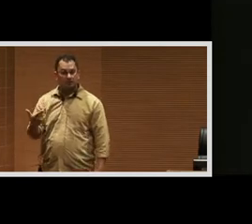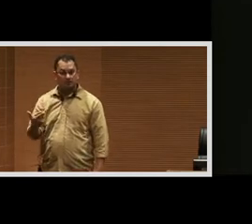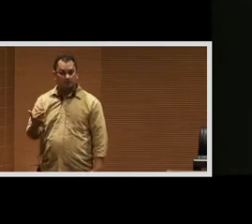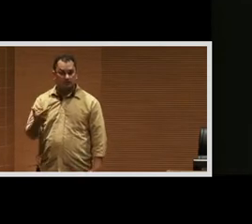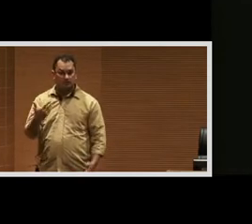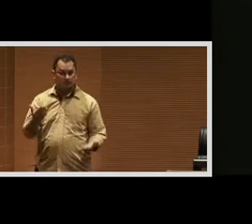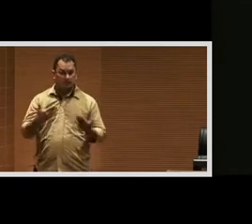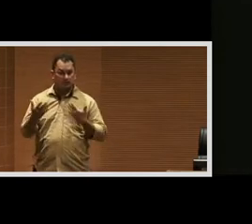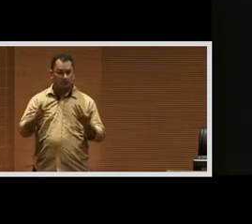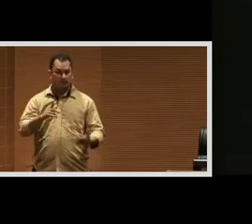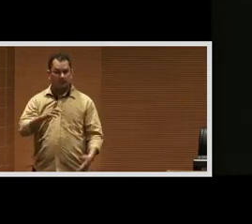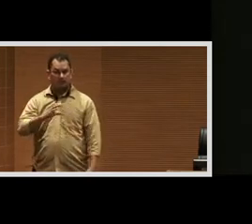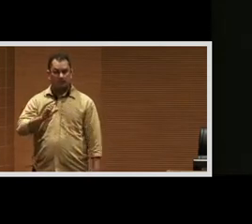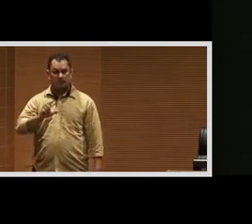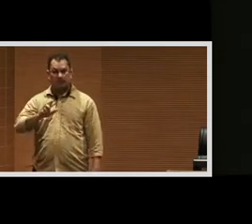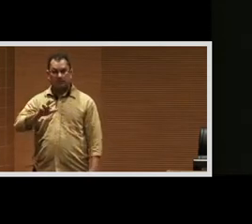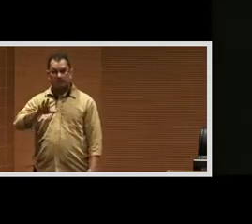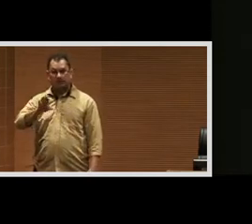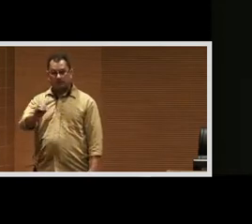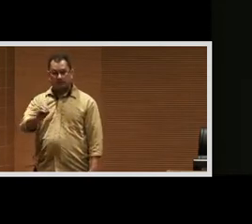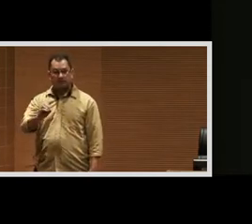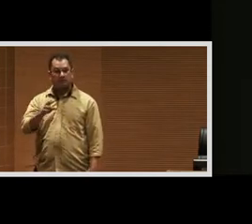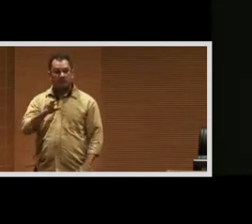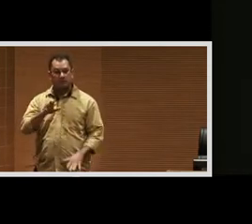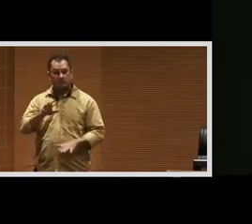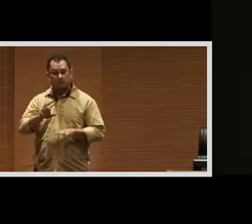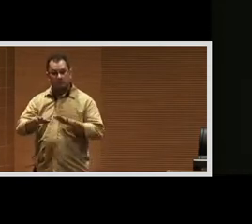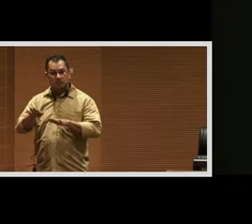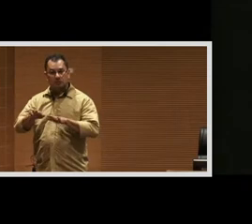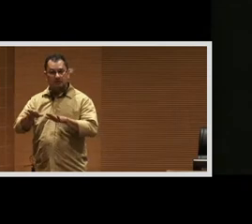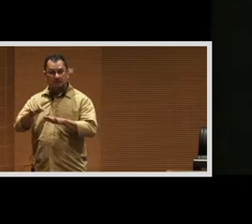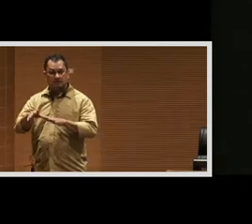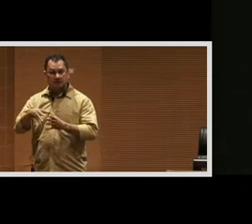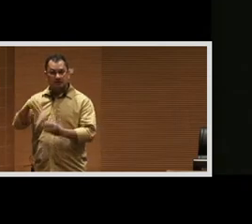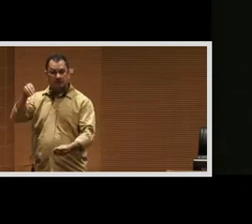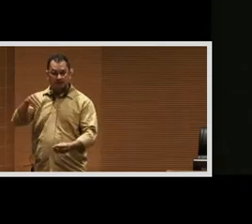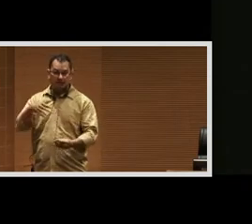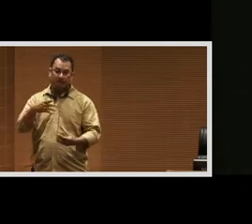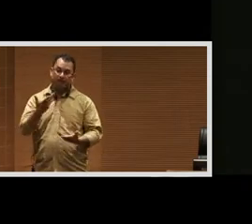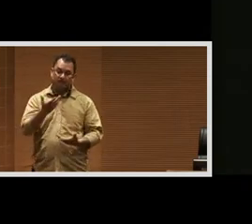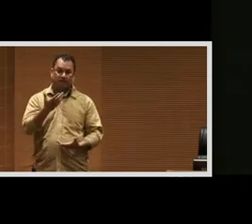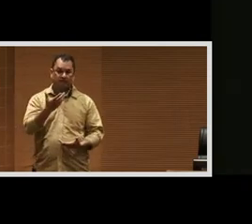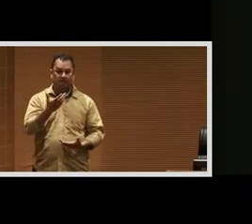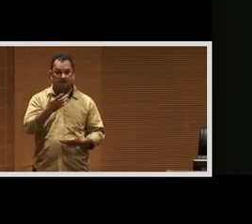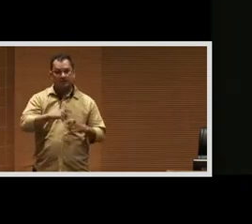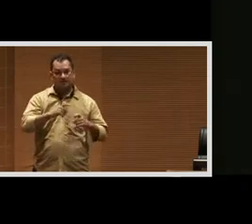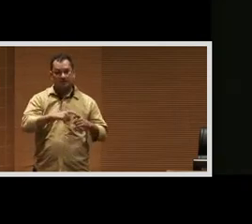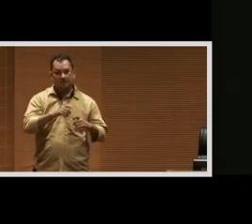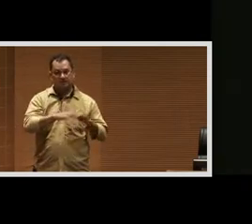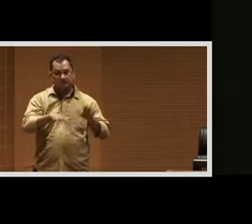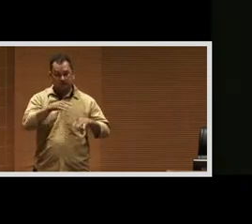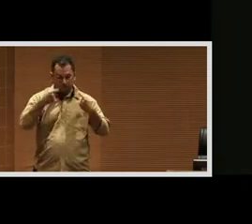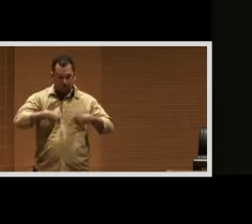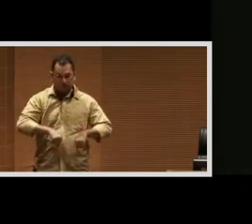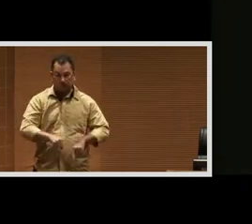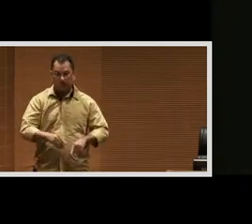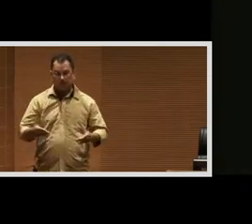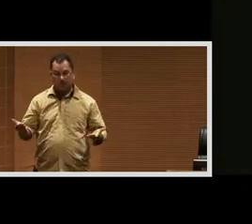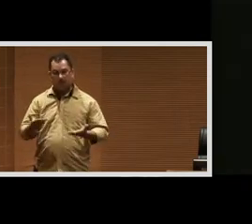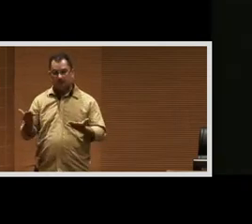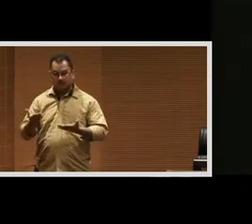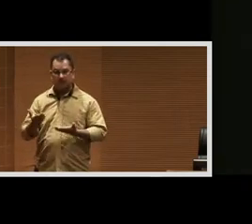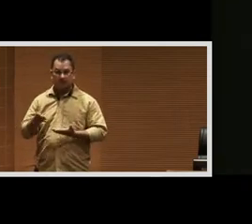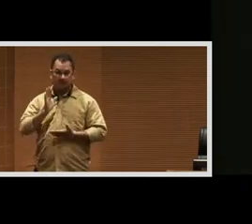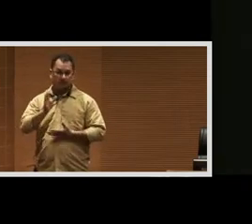do mesmo modo que o clero cuidando das almas, a medicina cuidaria dos corpos, né? Isso no começo. Hoje, a medicina já